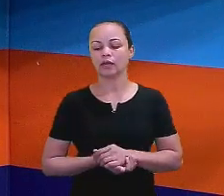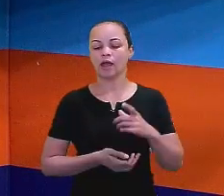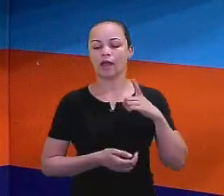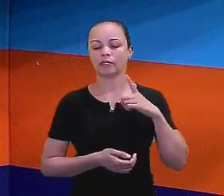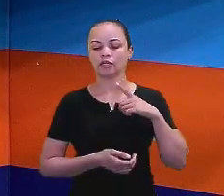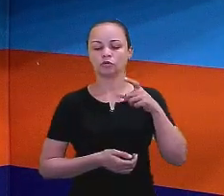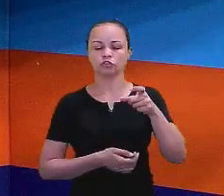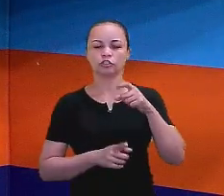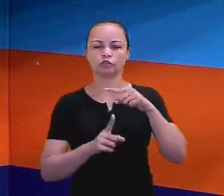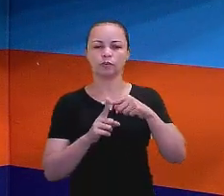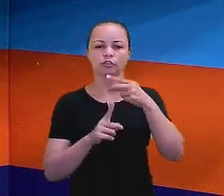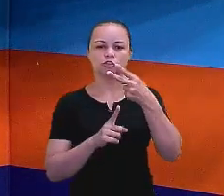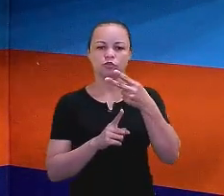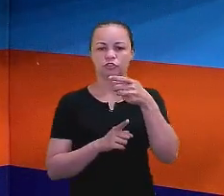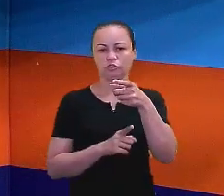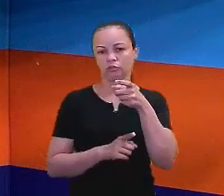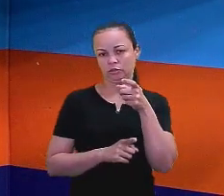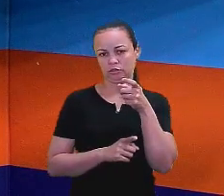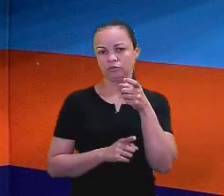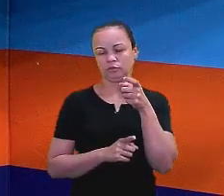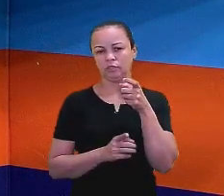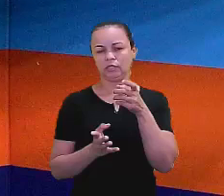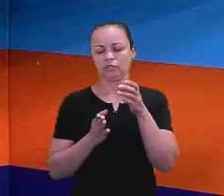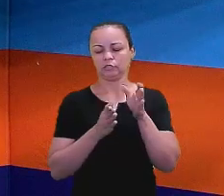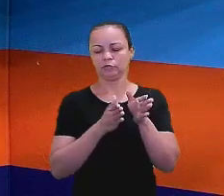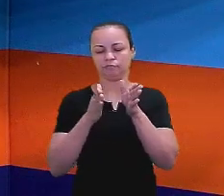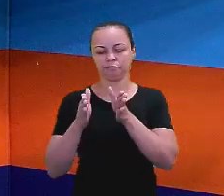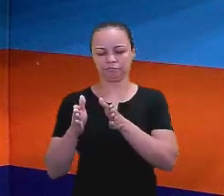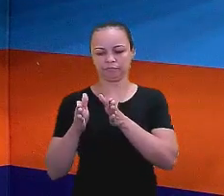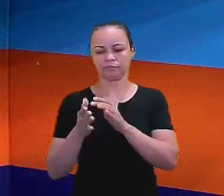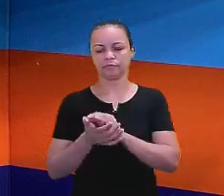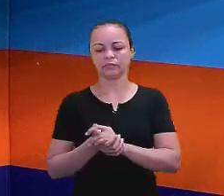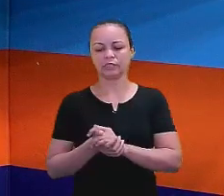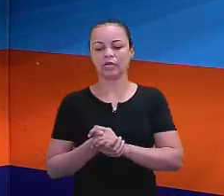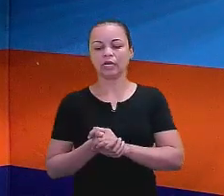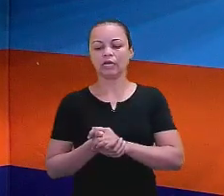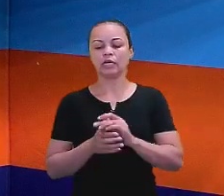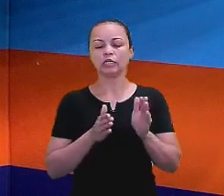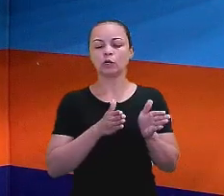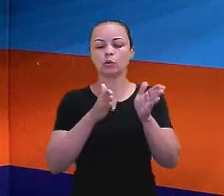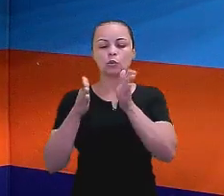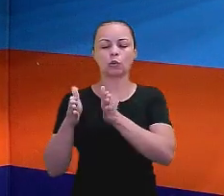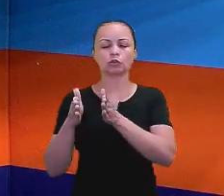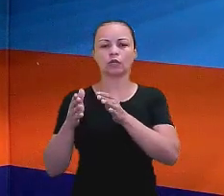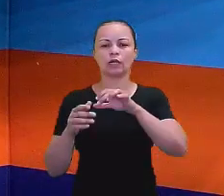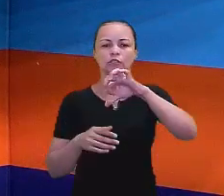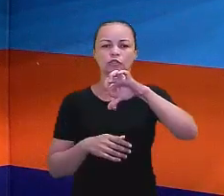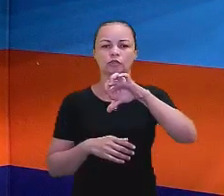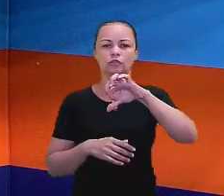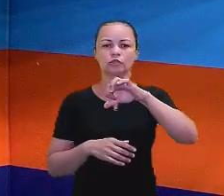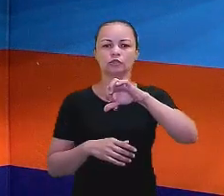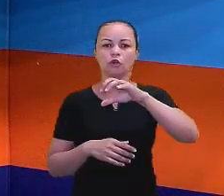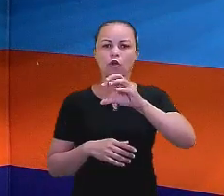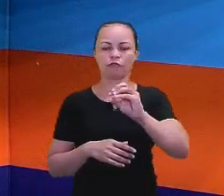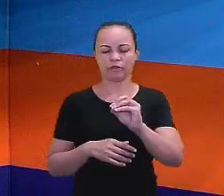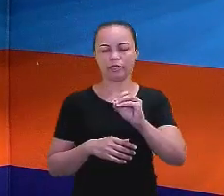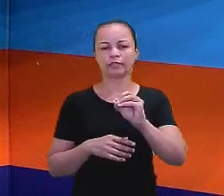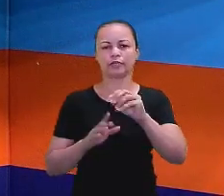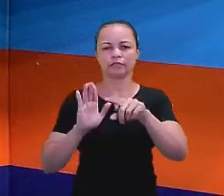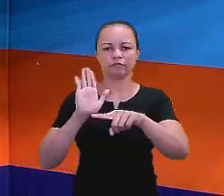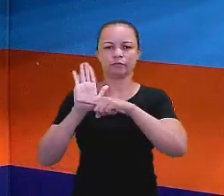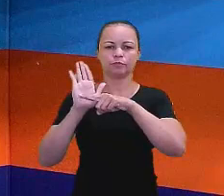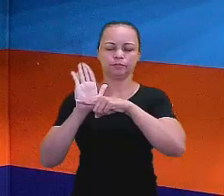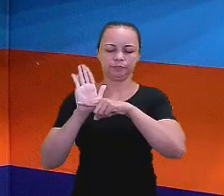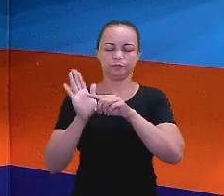quê? X mais 2x, que eu vou deixar de um lado, e o 90 eu vou passar para o outro lado da igualdade,